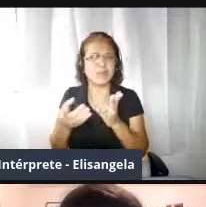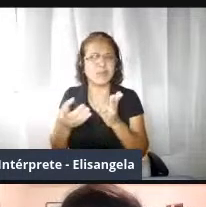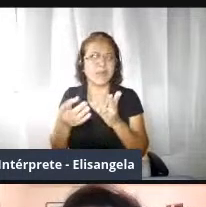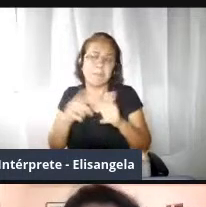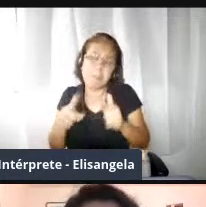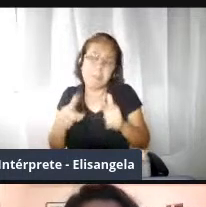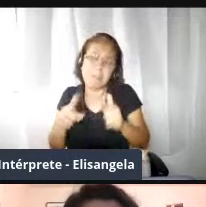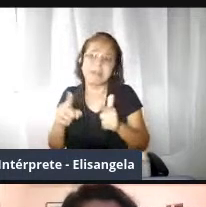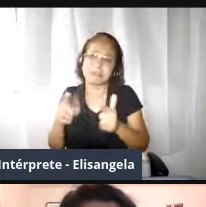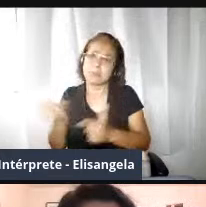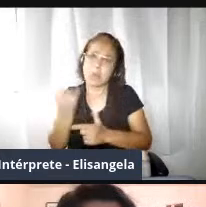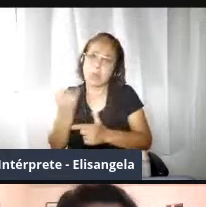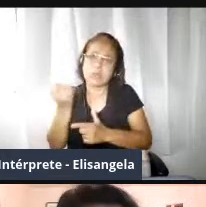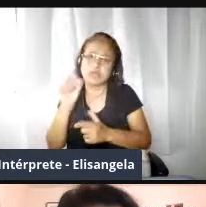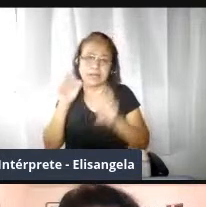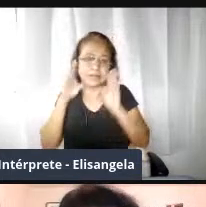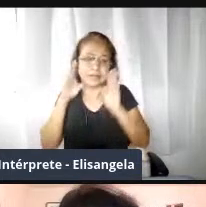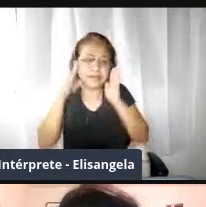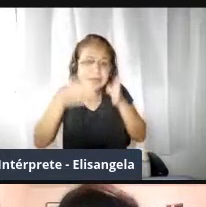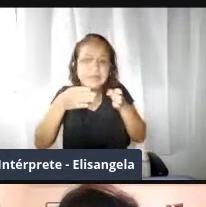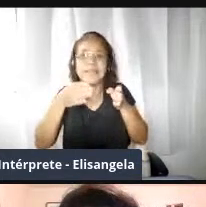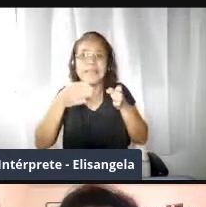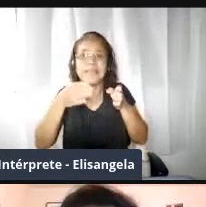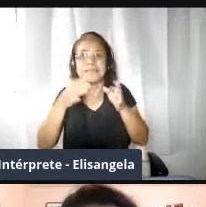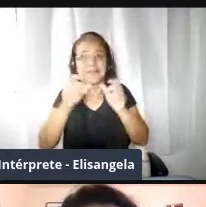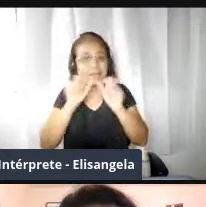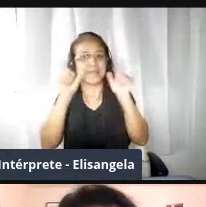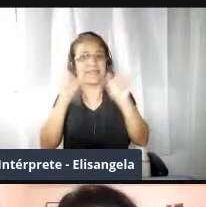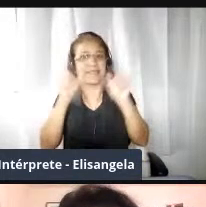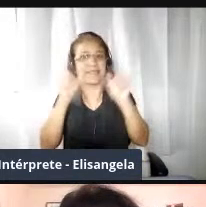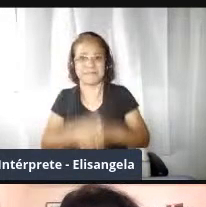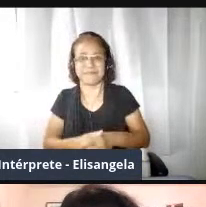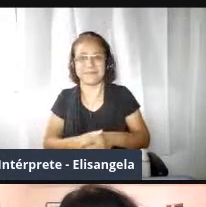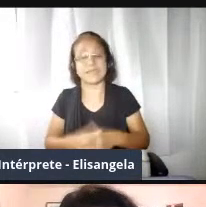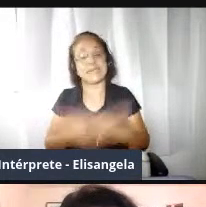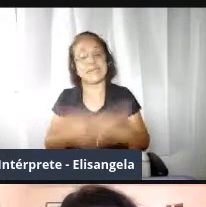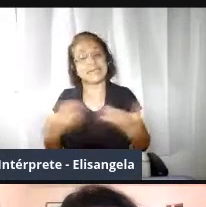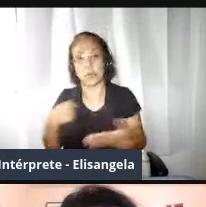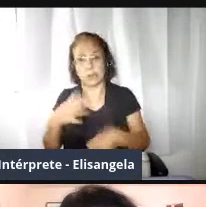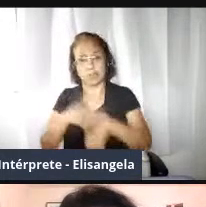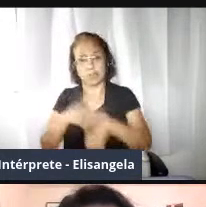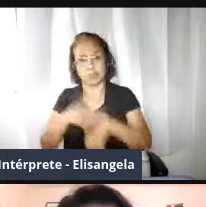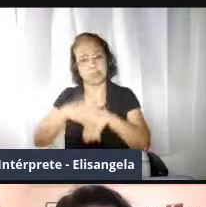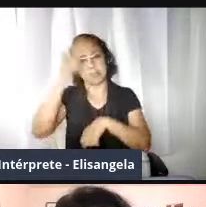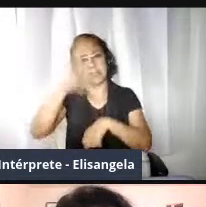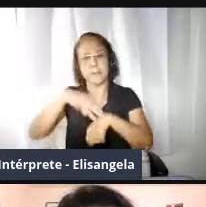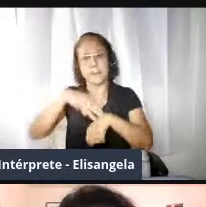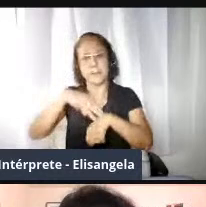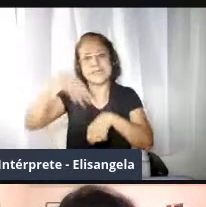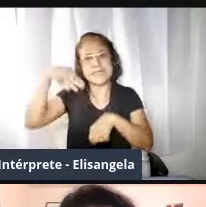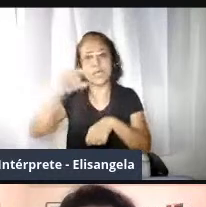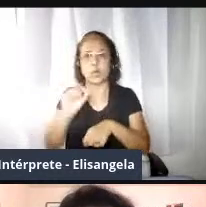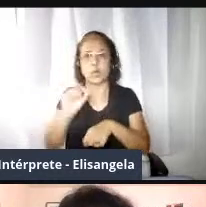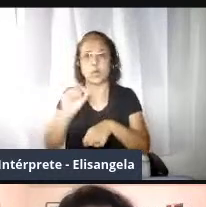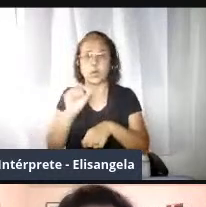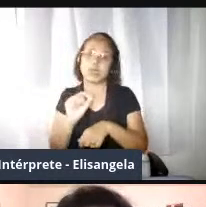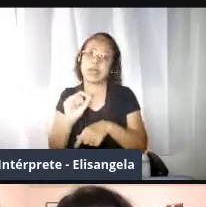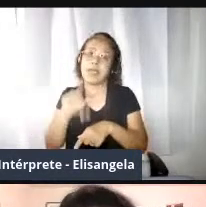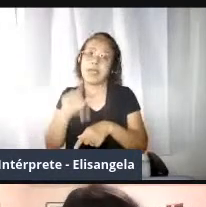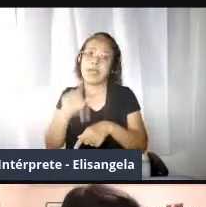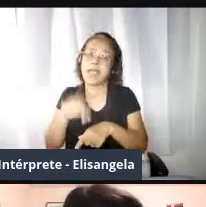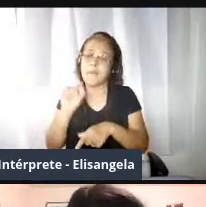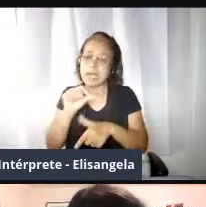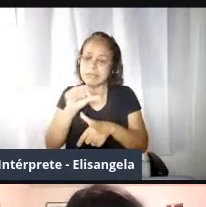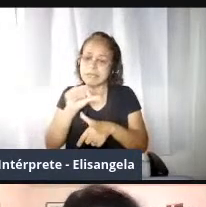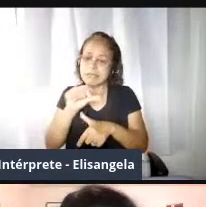atenção para o tema. Então, eu considero que o meu mestrado está dentro de um movimento de renovação da história da educação nos anos